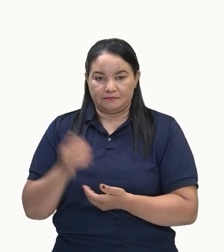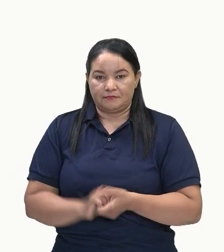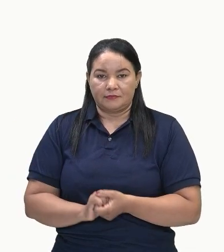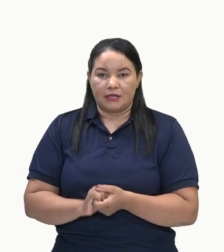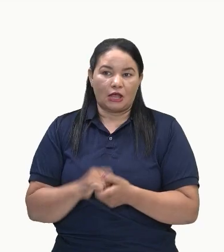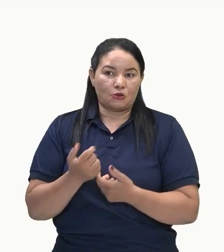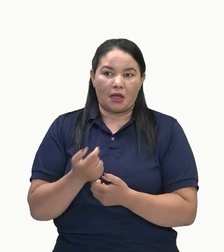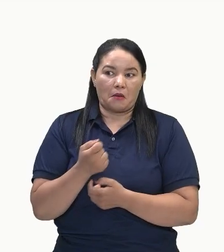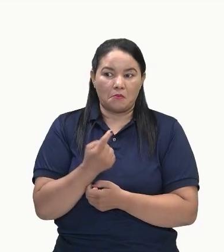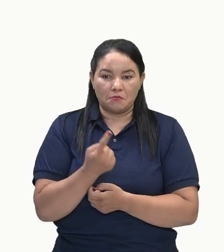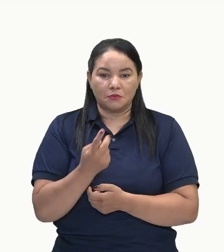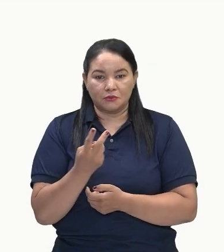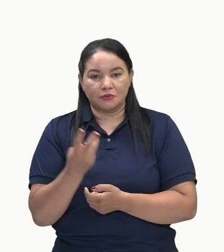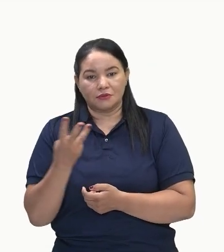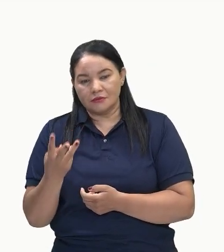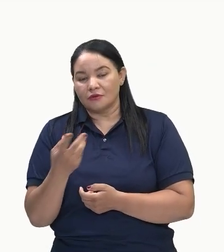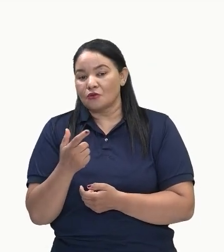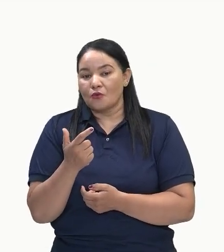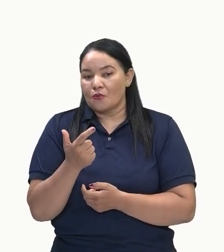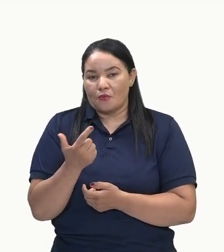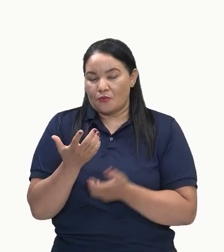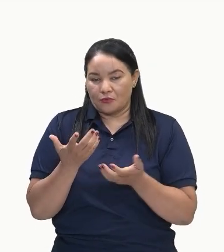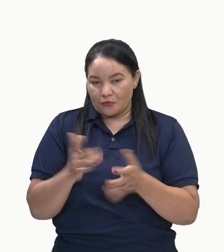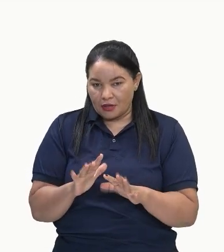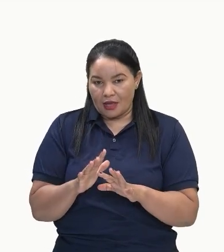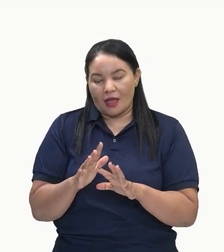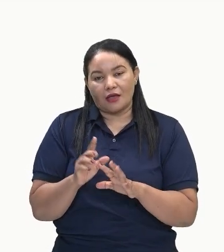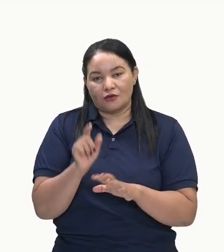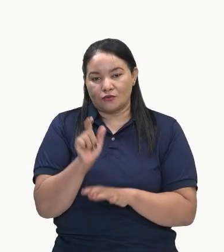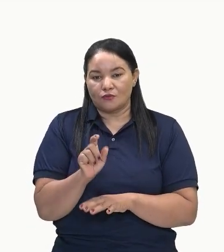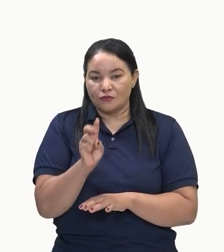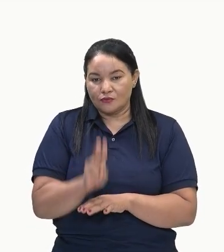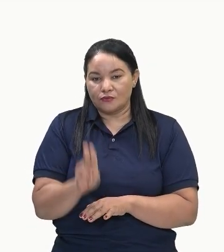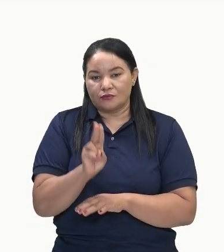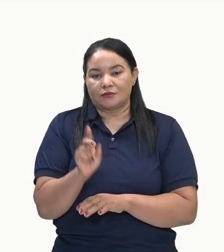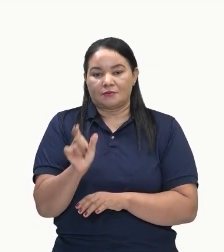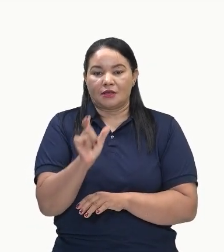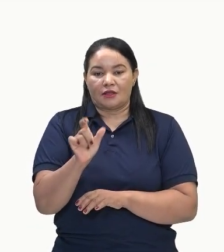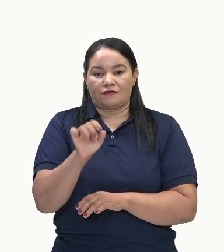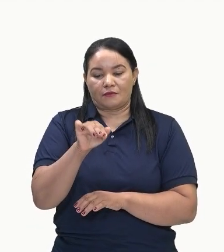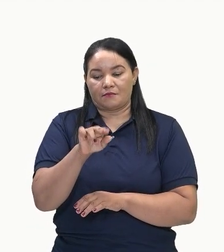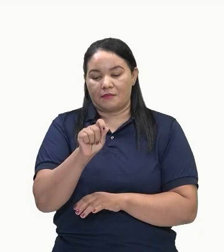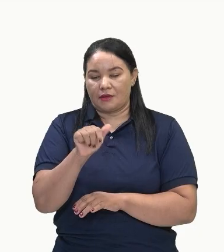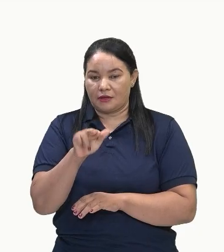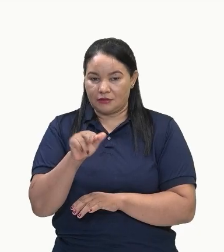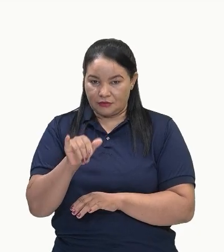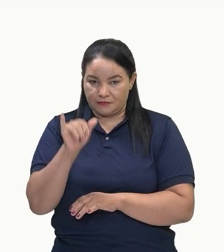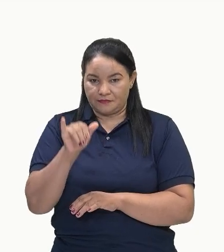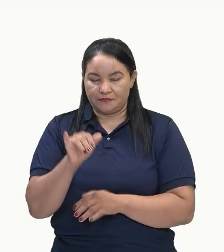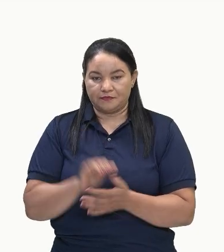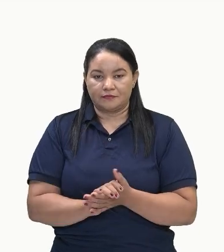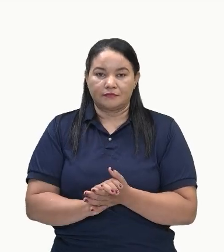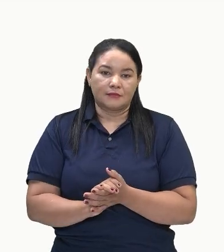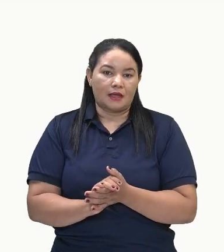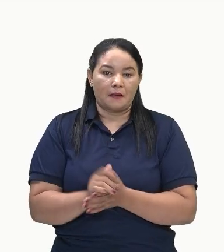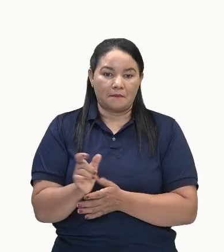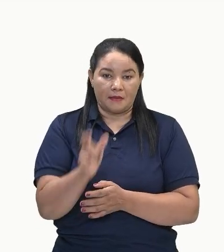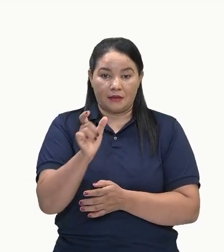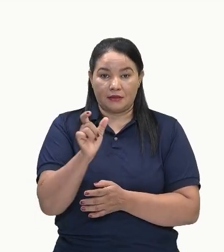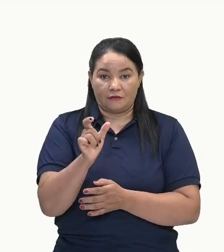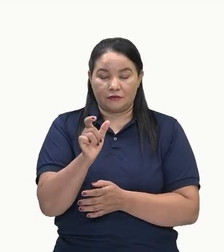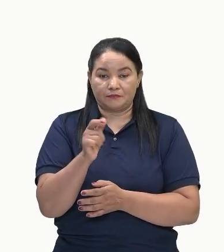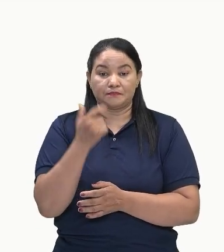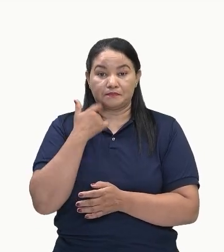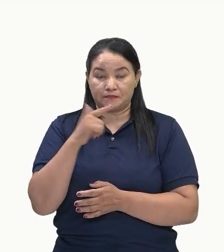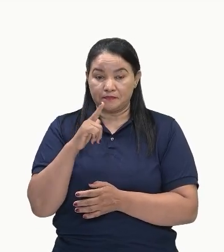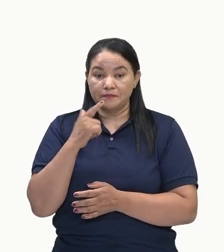que ele tem, eu vou utilizar o many. Uma dica importante, tá, gente? As palavras em língua inglesa com inicial em H vai ter o